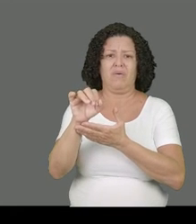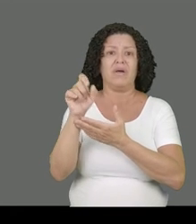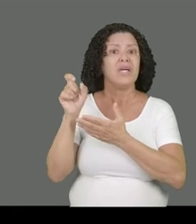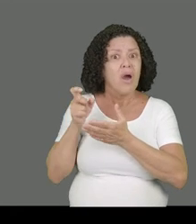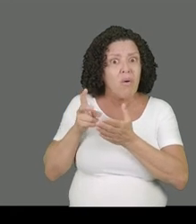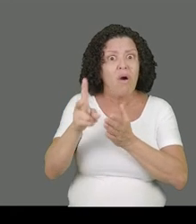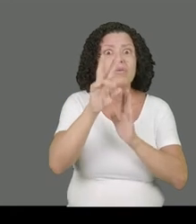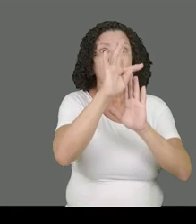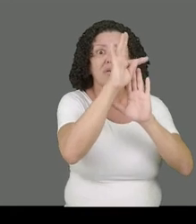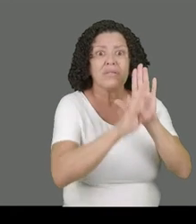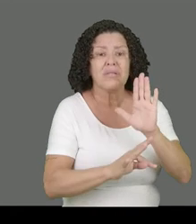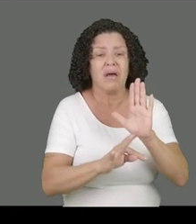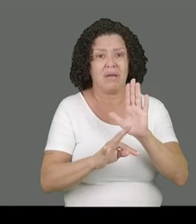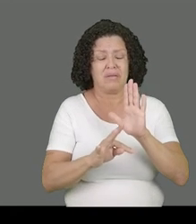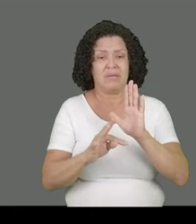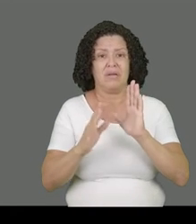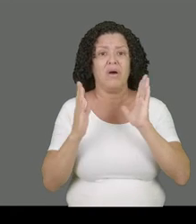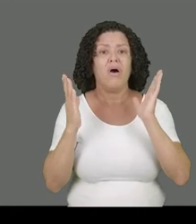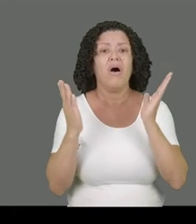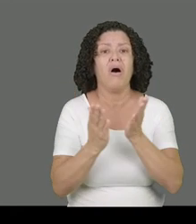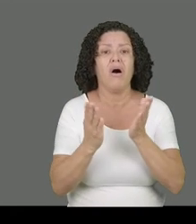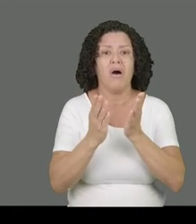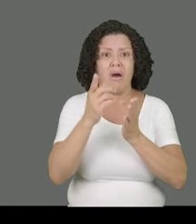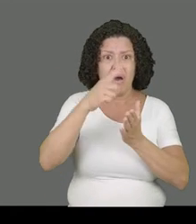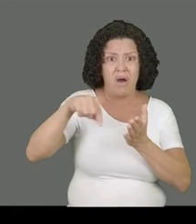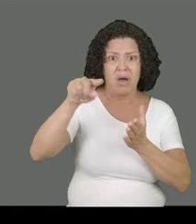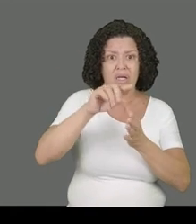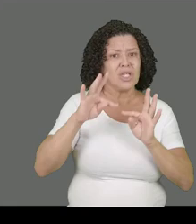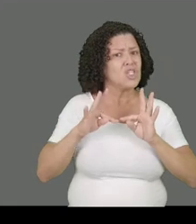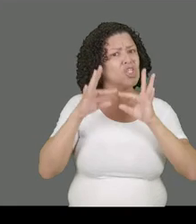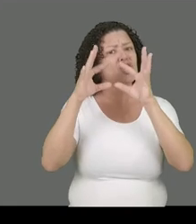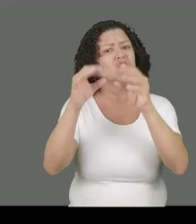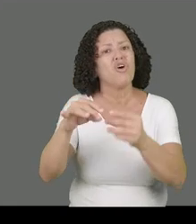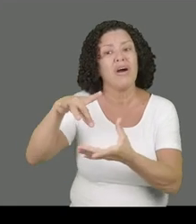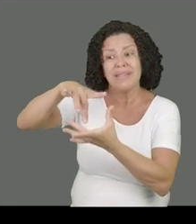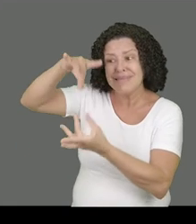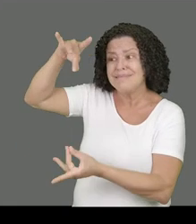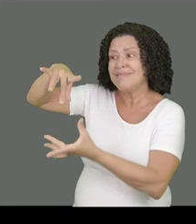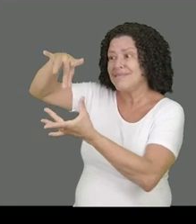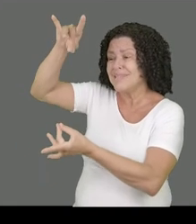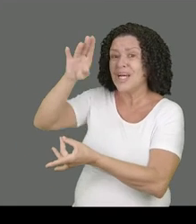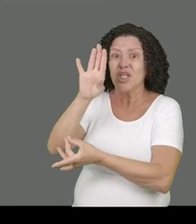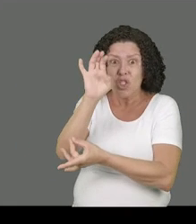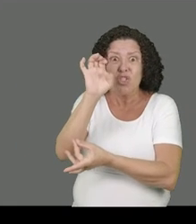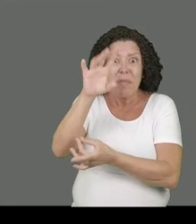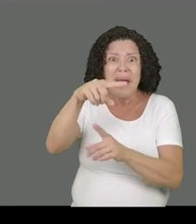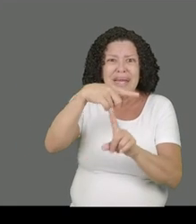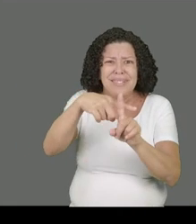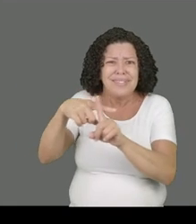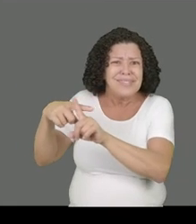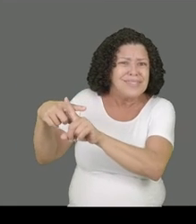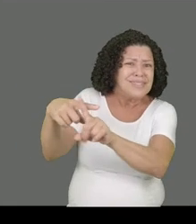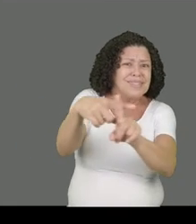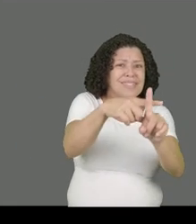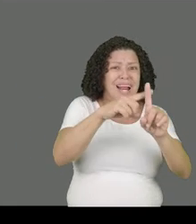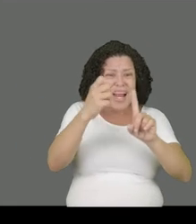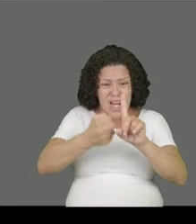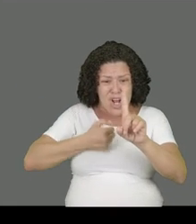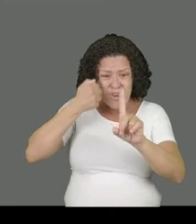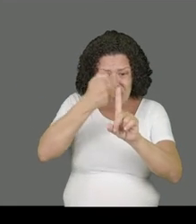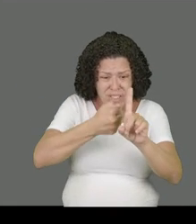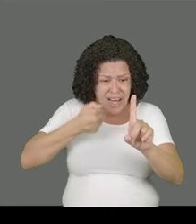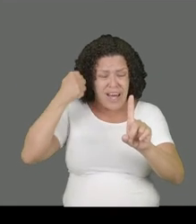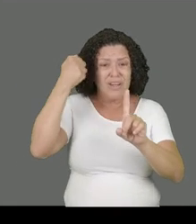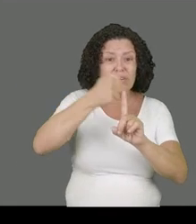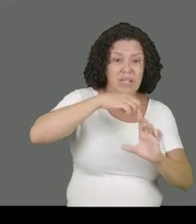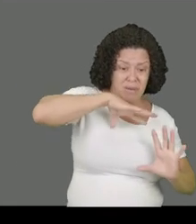Irmã Zarabatana diz, lutamos hoje, ou seja, todas as falanges do bem. Lutamos